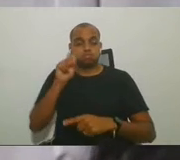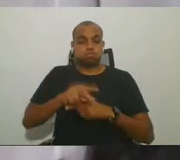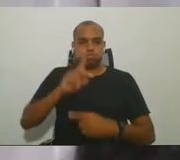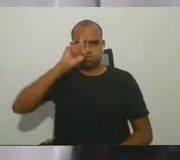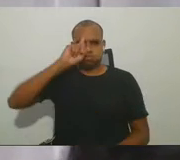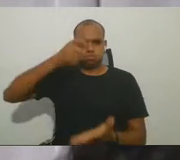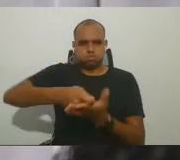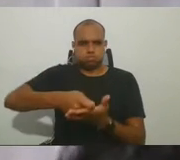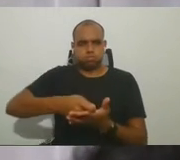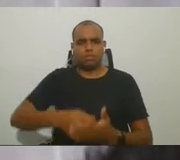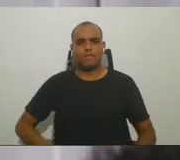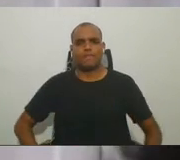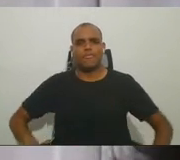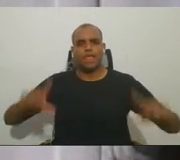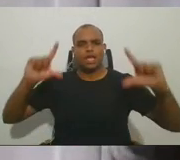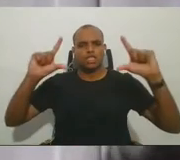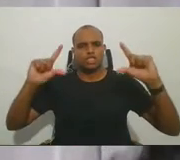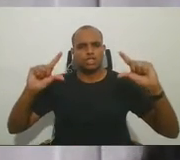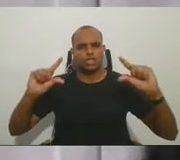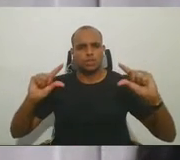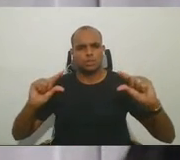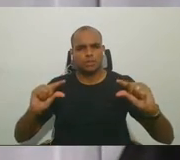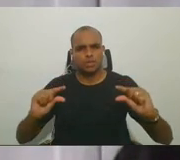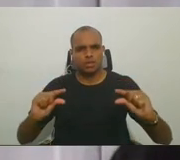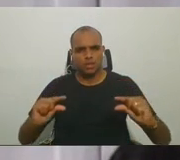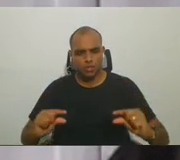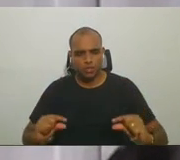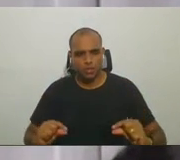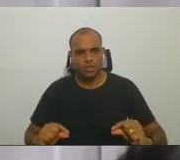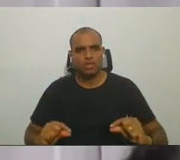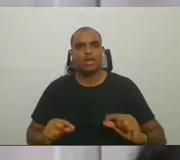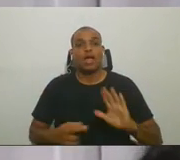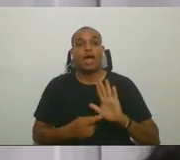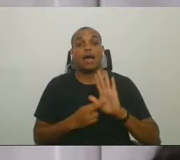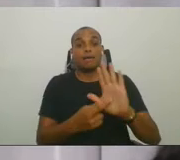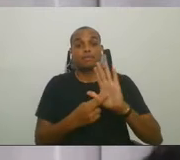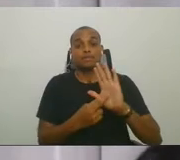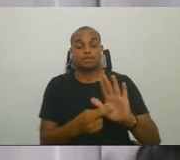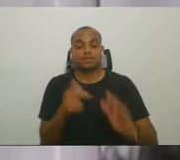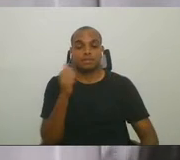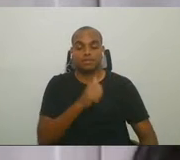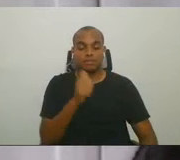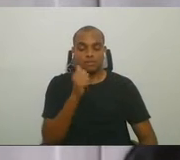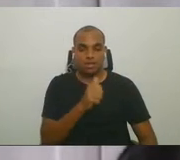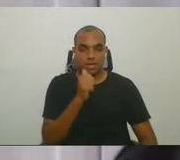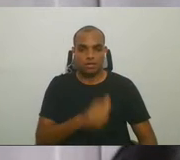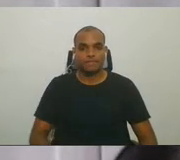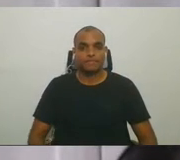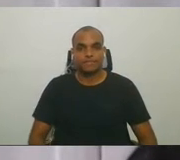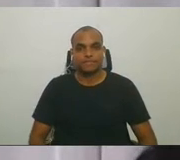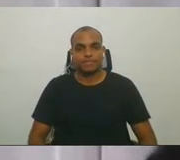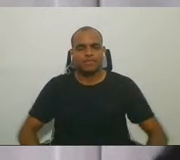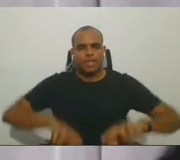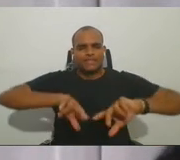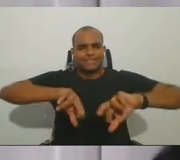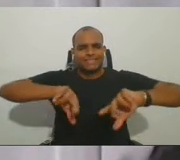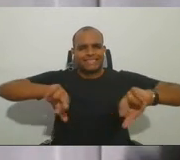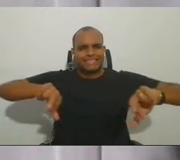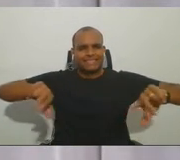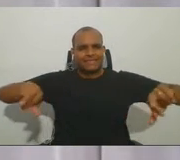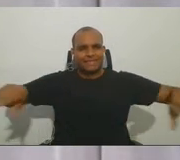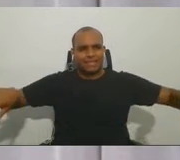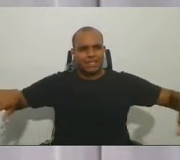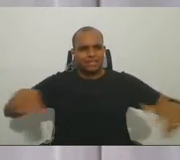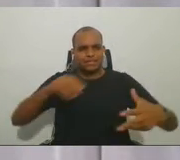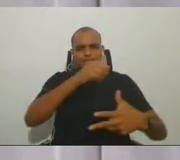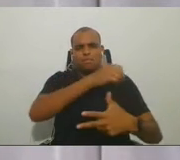de diminuir os altos graus de sua representação feminina nas diferentes instâncias de poder